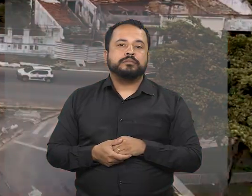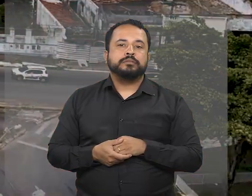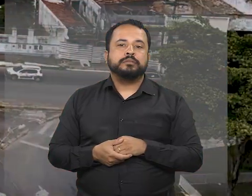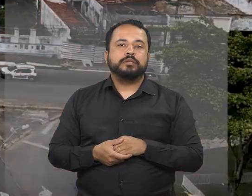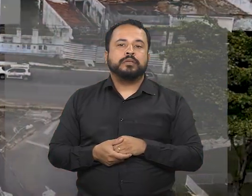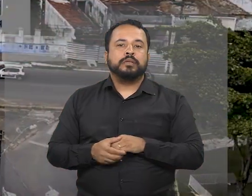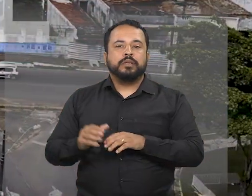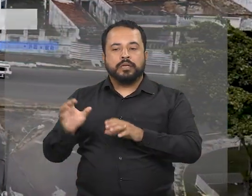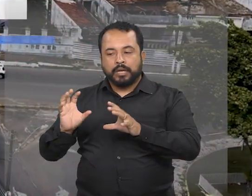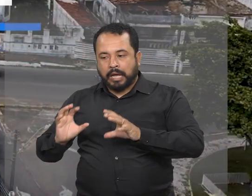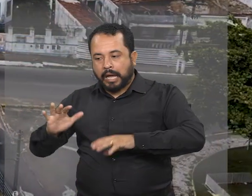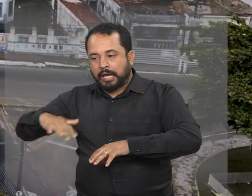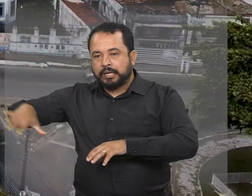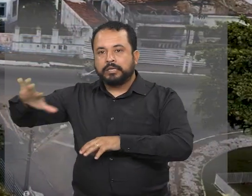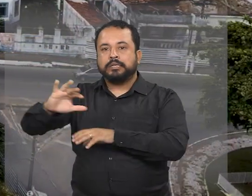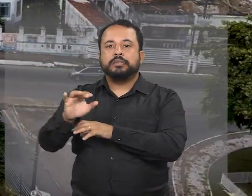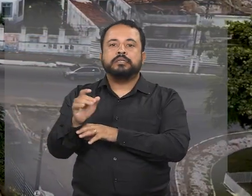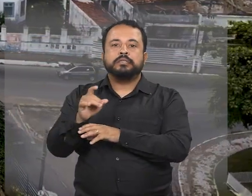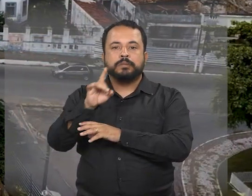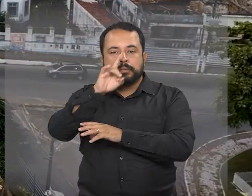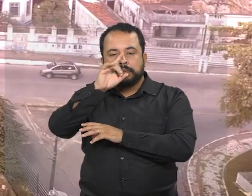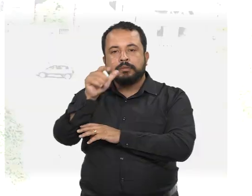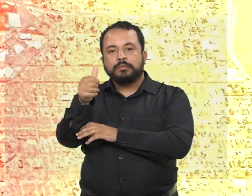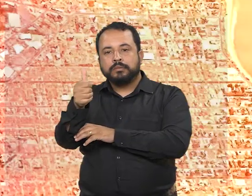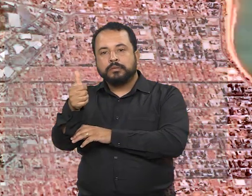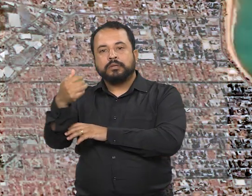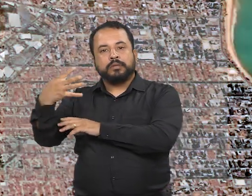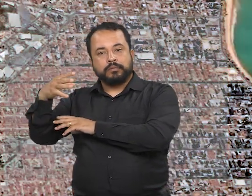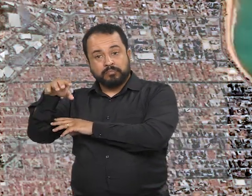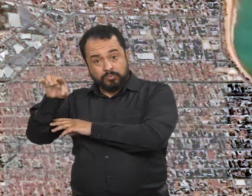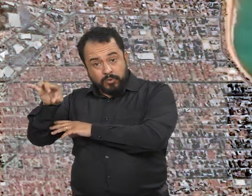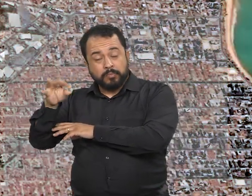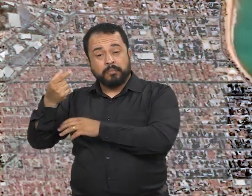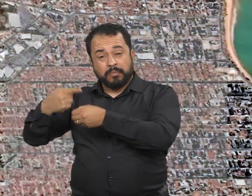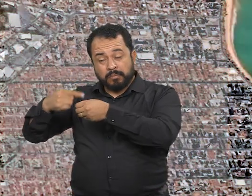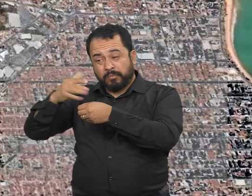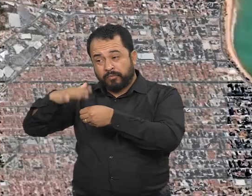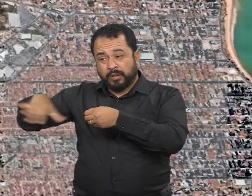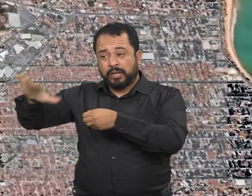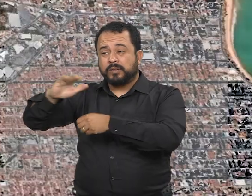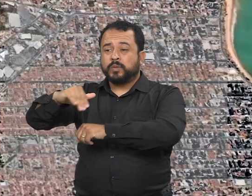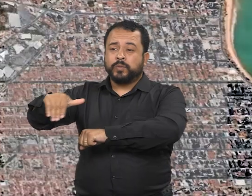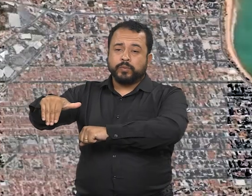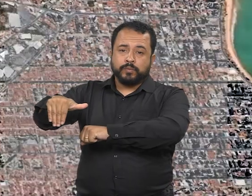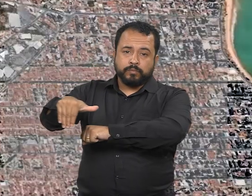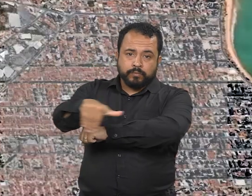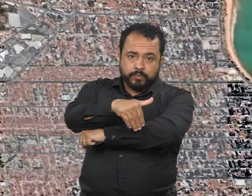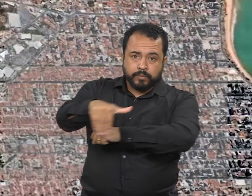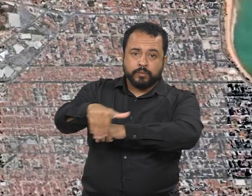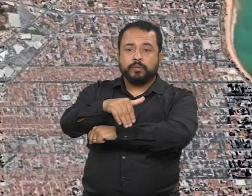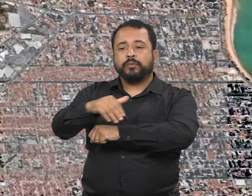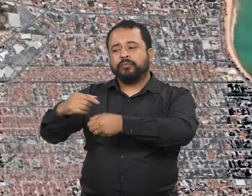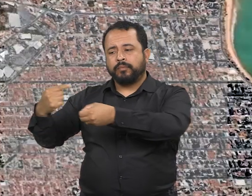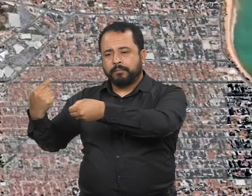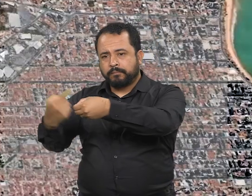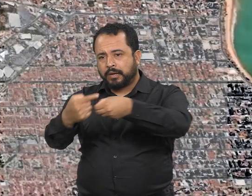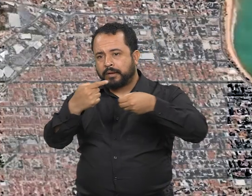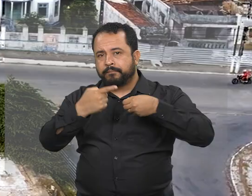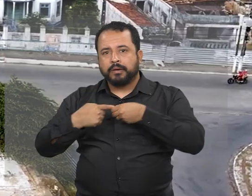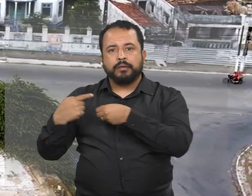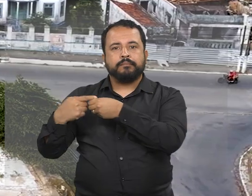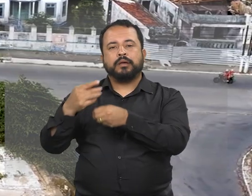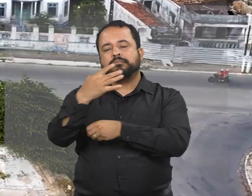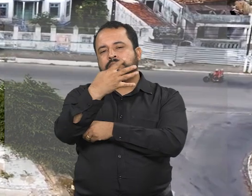A área de risco precisou ser evacuada e atualmente abrange os bairros Pinheiro, Farol, Bebedouro, Bom Parto e